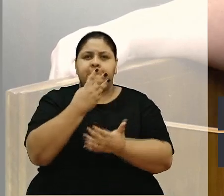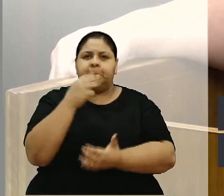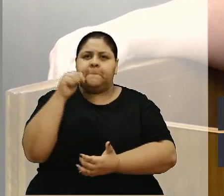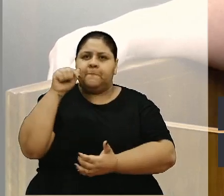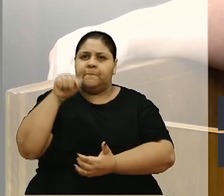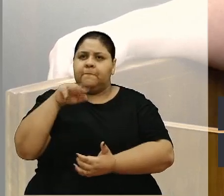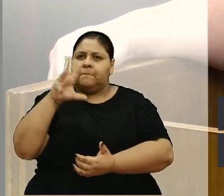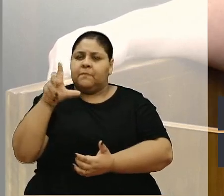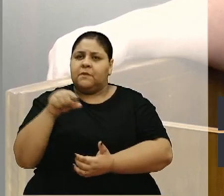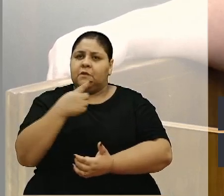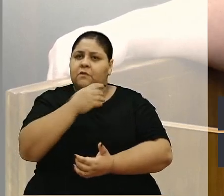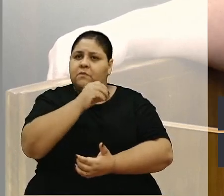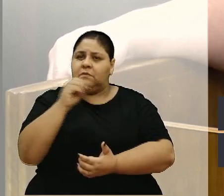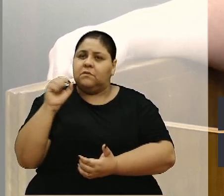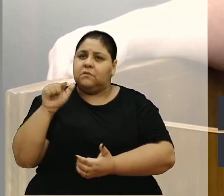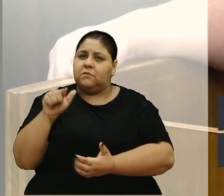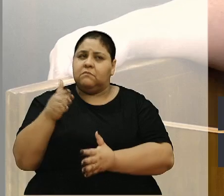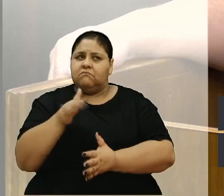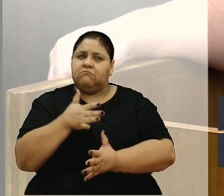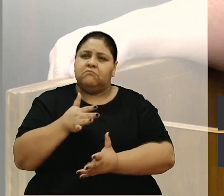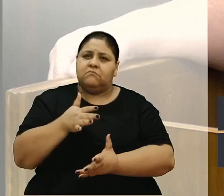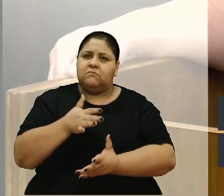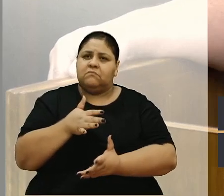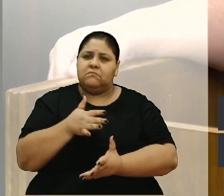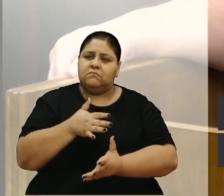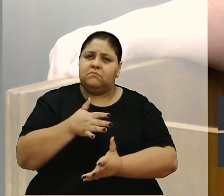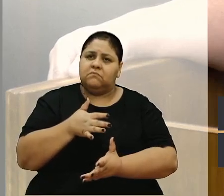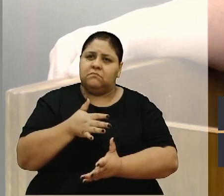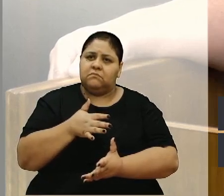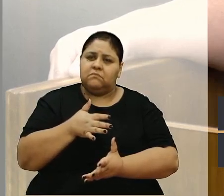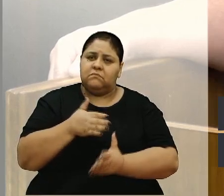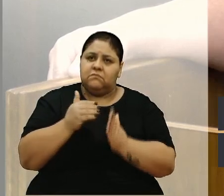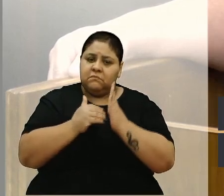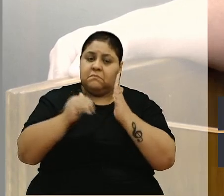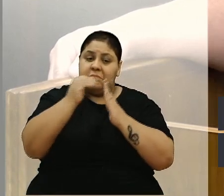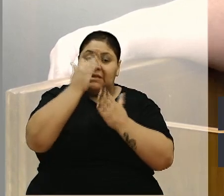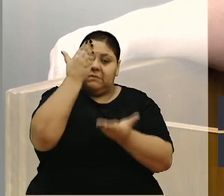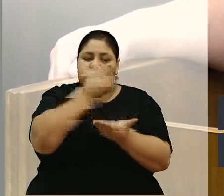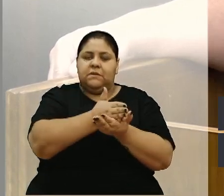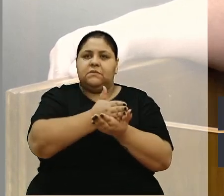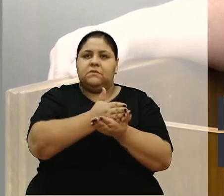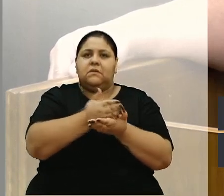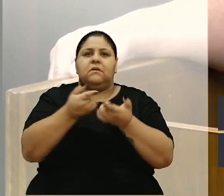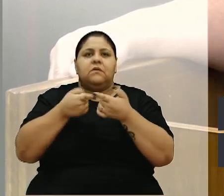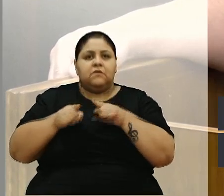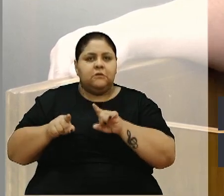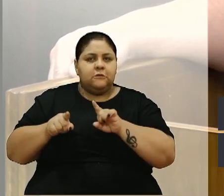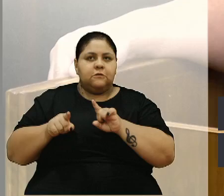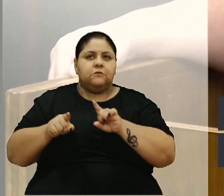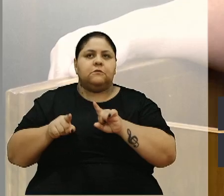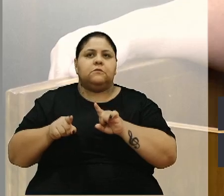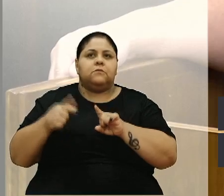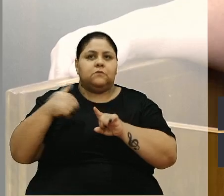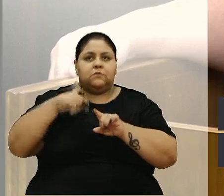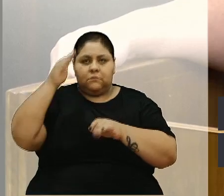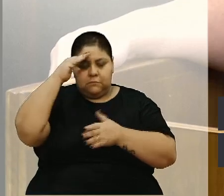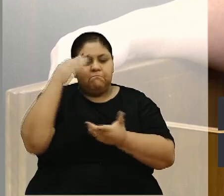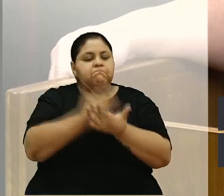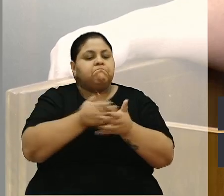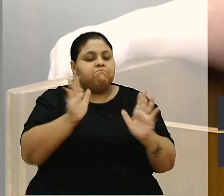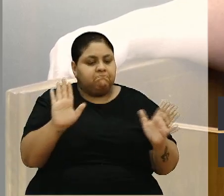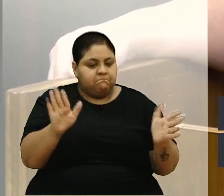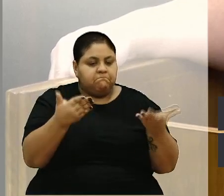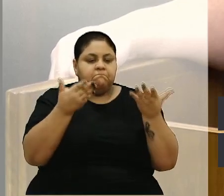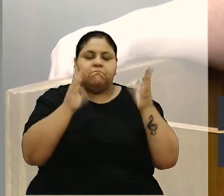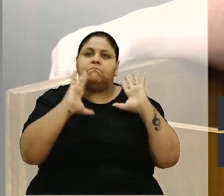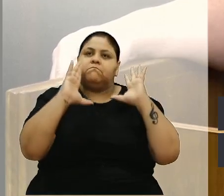mil, então dá um pouquinho mais que a metade, mas tenho certeza que o engajamento deles